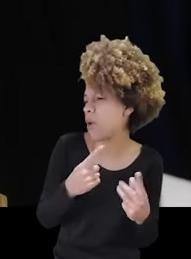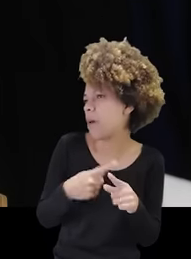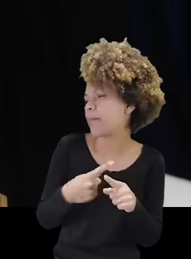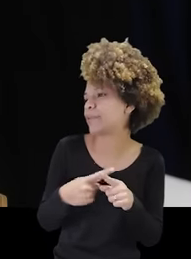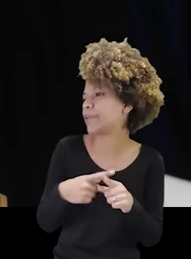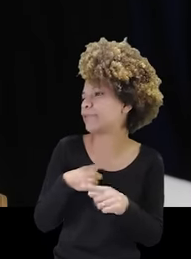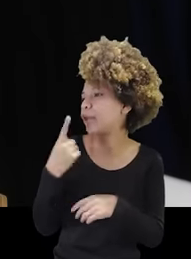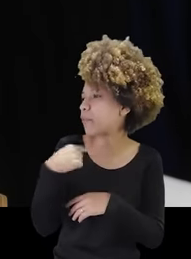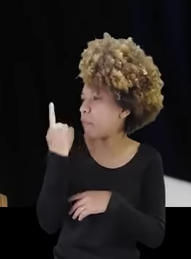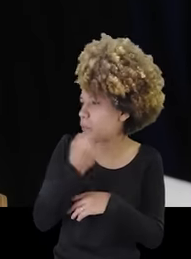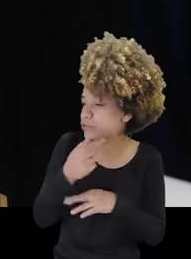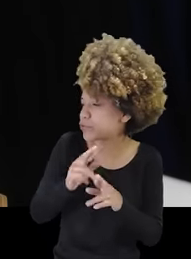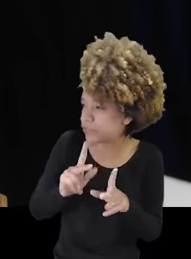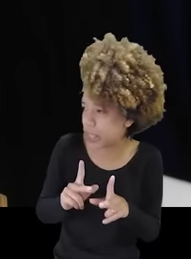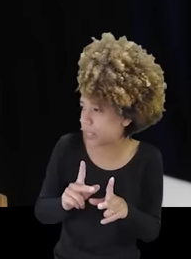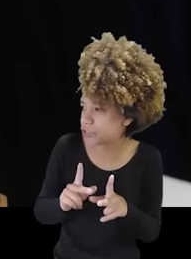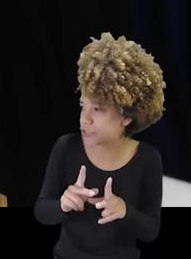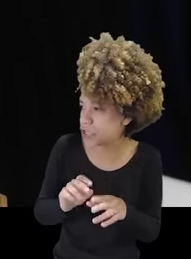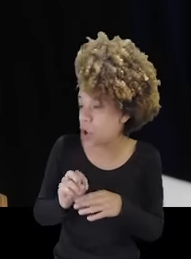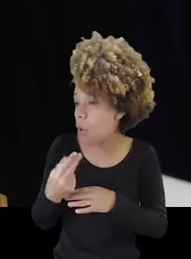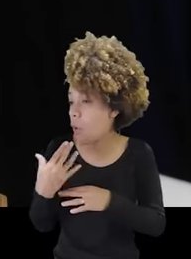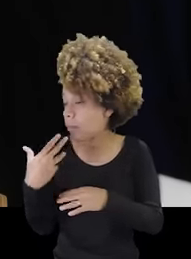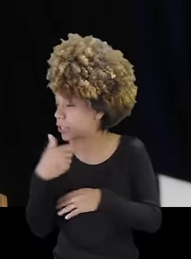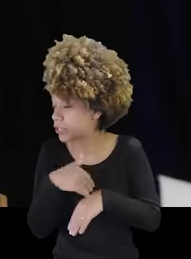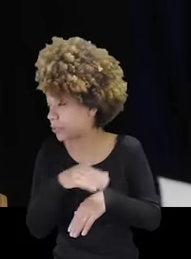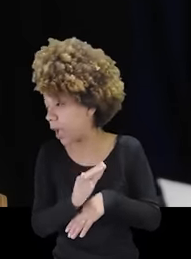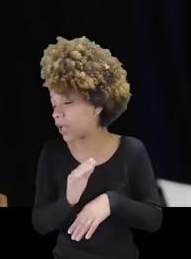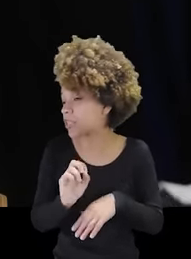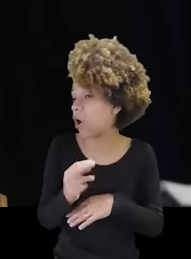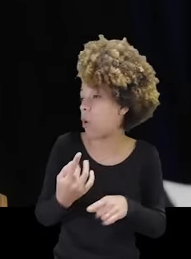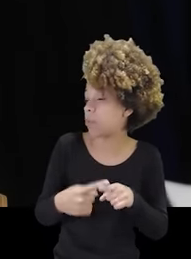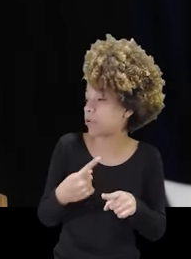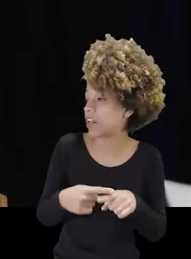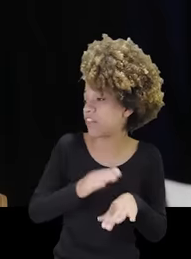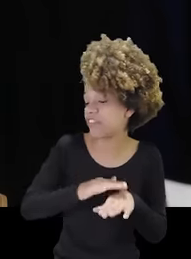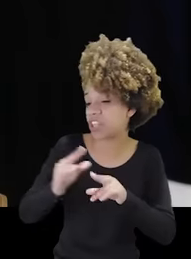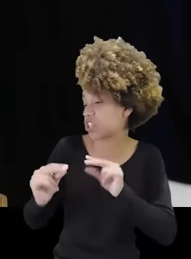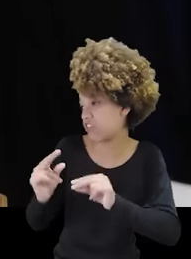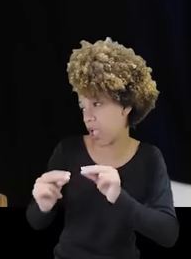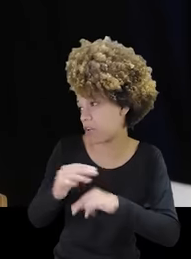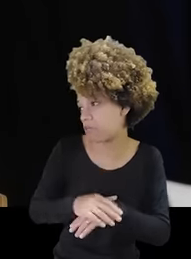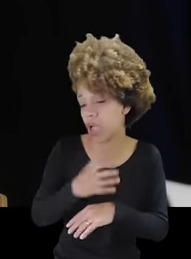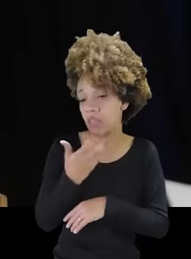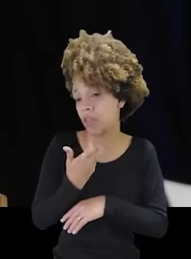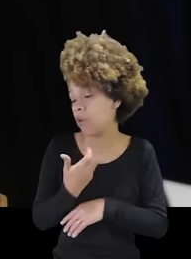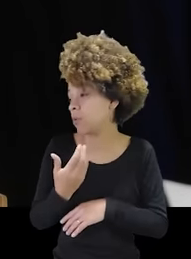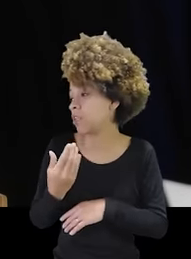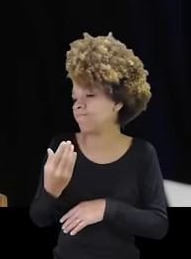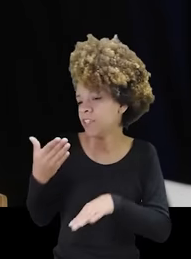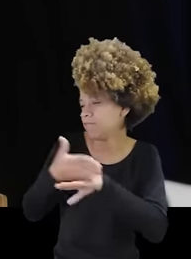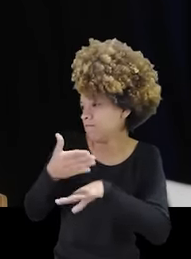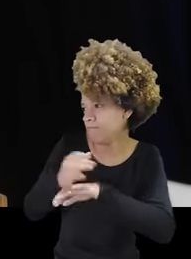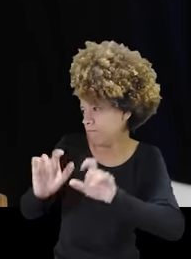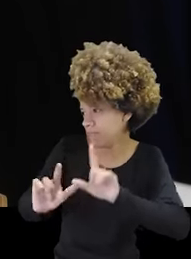ela tem um rosto ou ele tem um rosto diferente assim ele é mais bonito às vezes ou porque ele faz novela ele faz drama entortar na TV